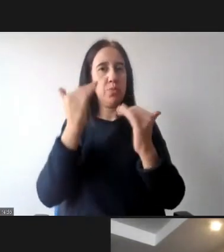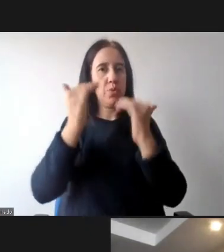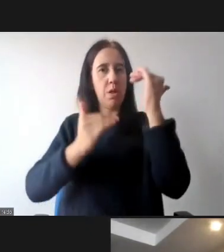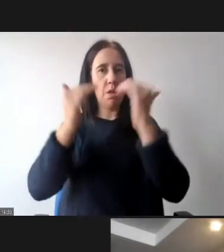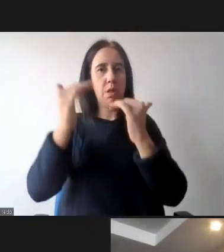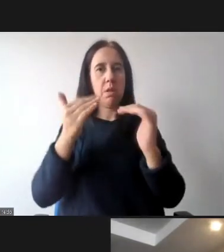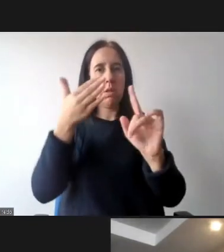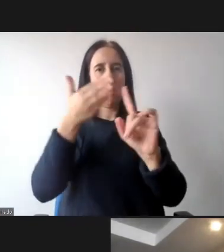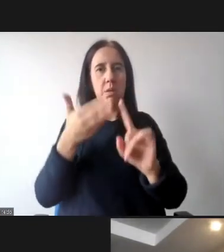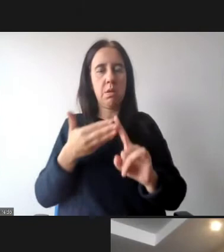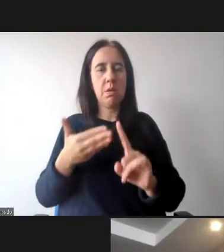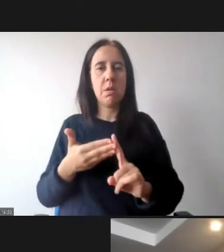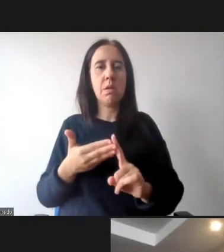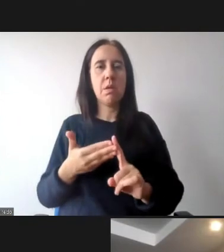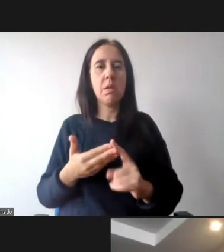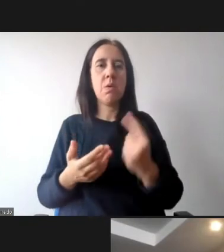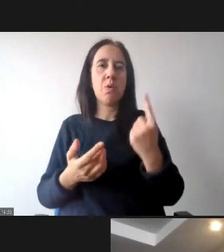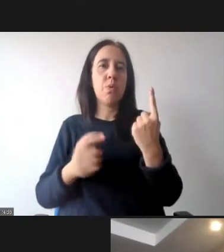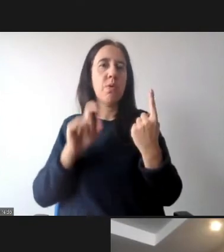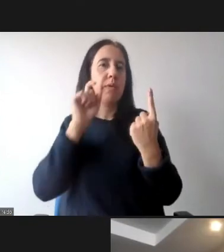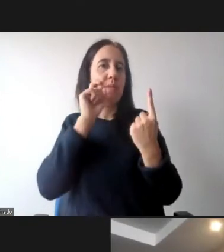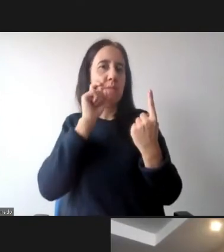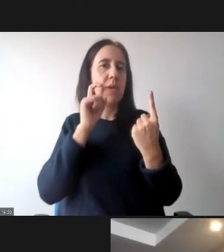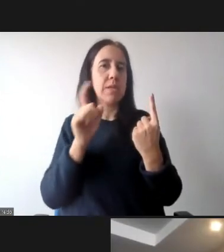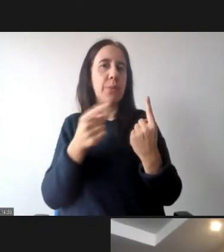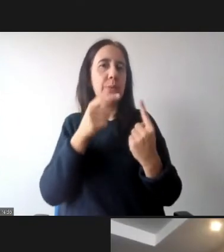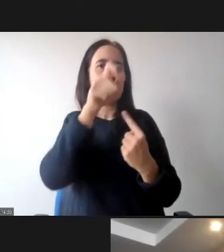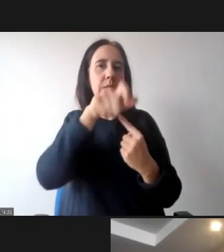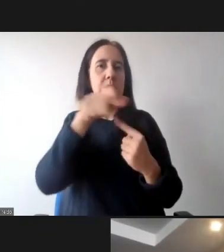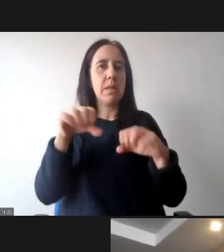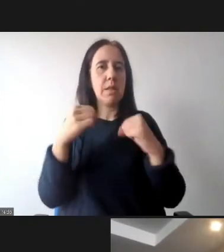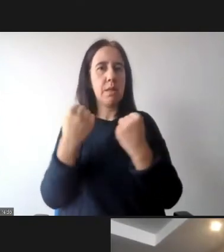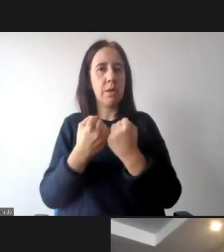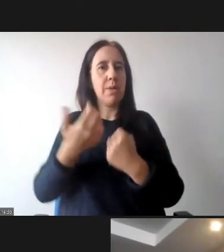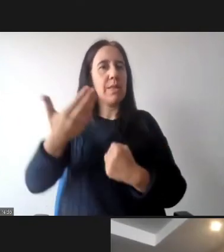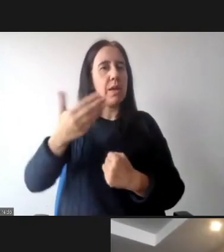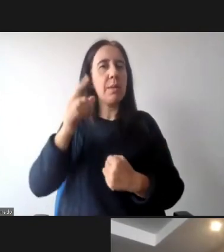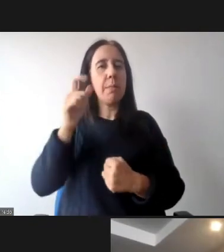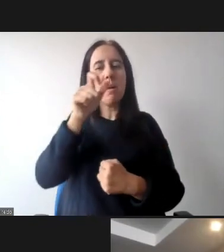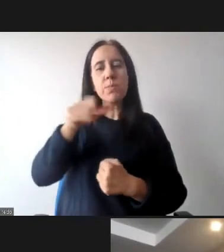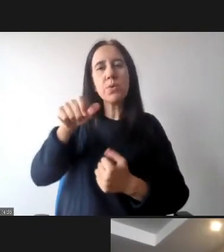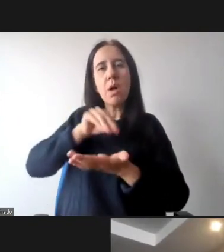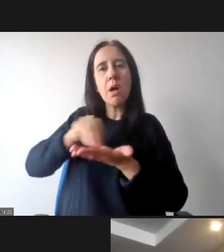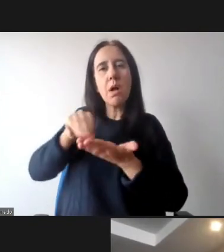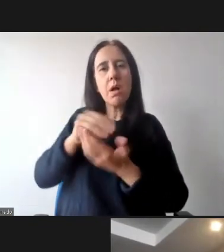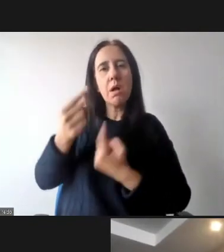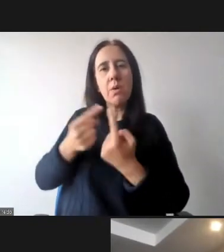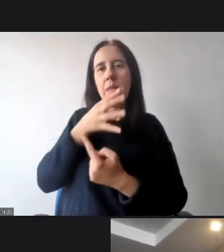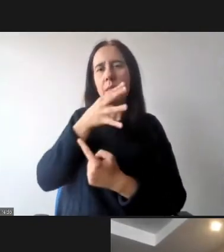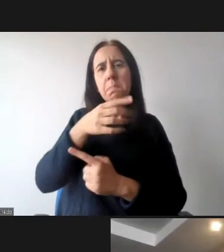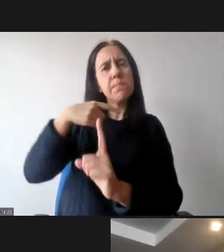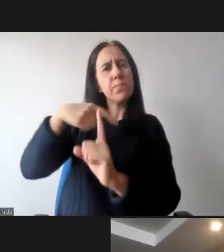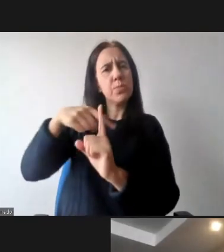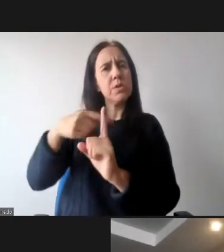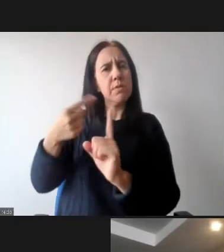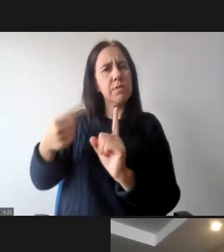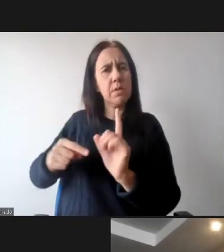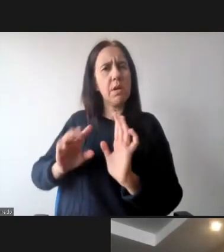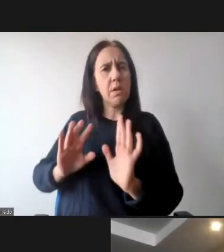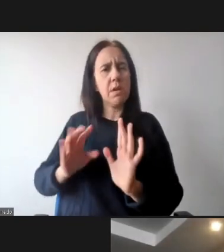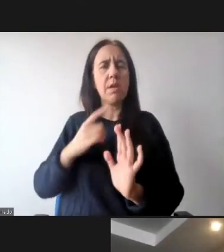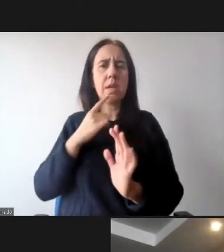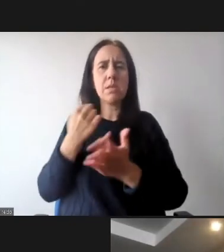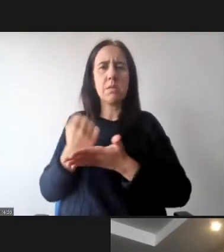tem, portanto, uma função de defesa dos direitos dos cidadãos, mas alguns autores falam também numa função positiva, ou seja, num